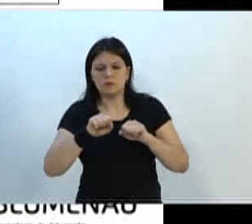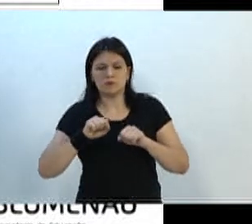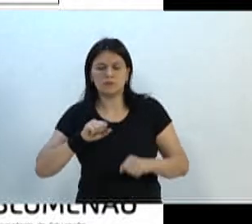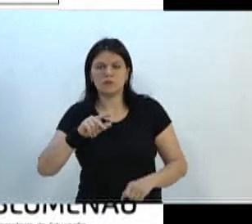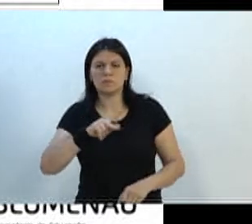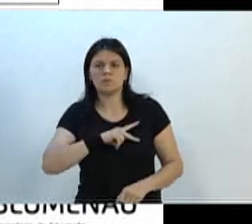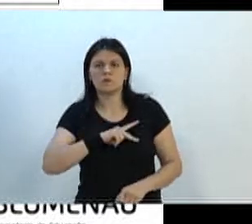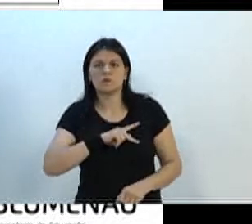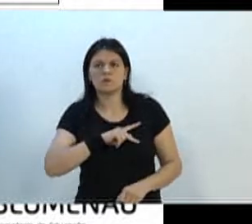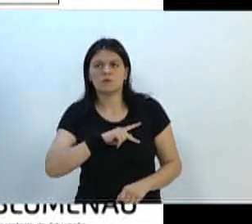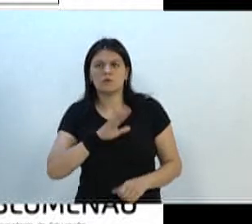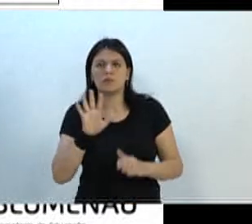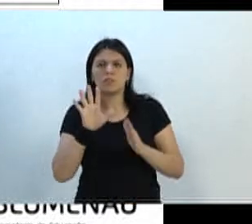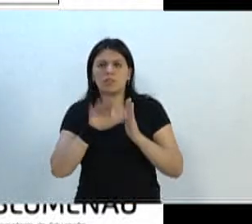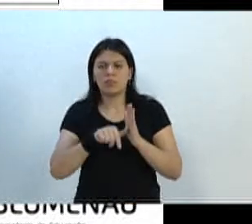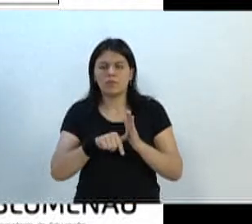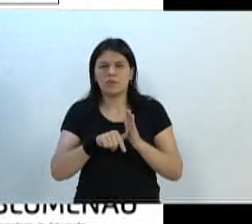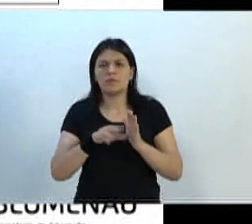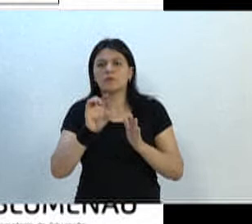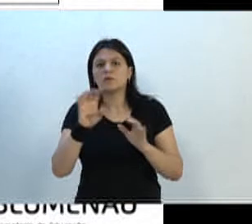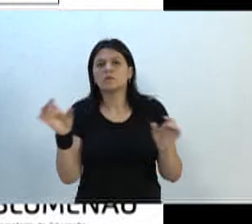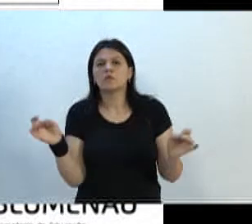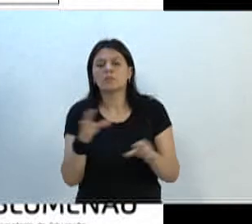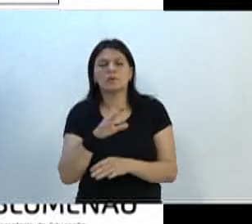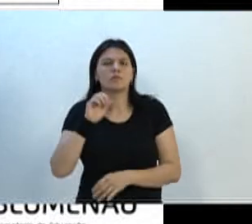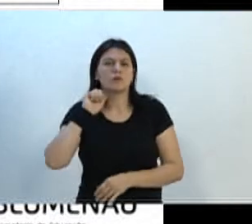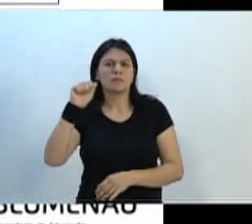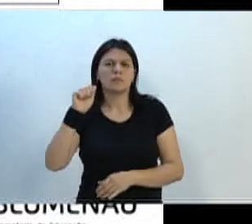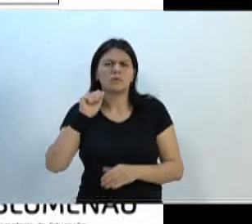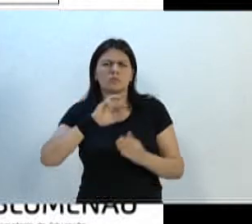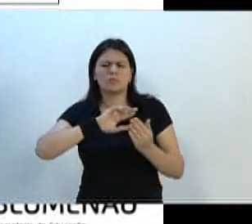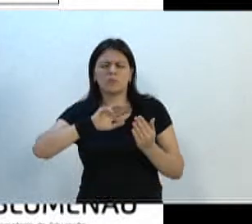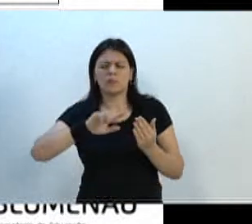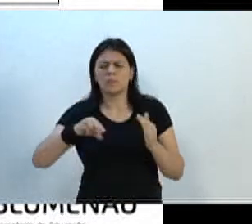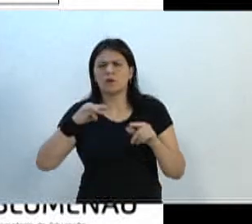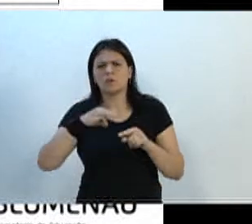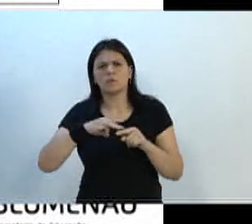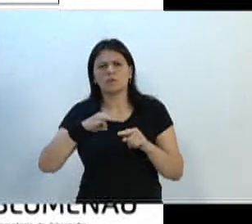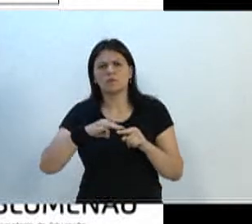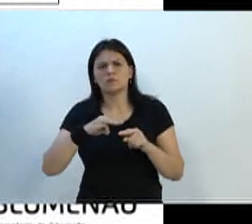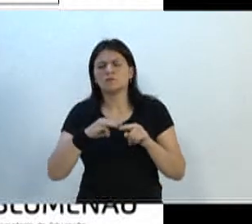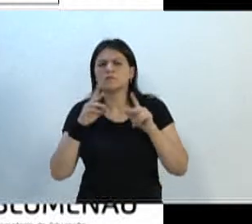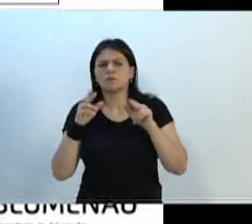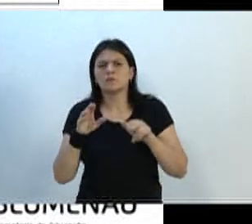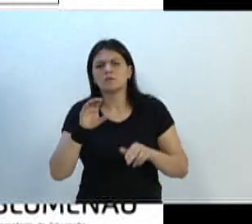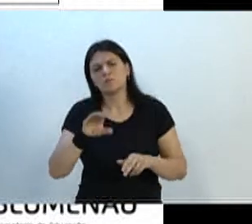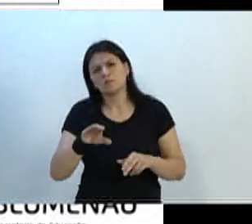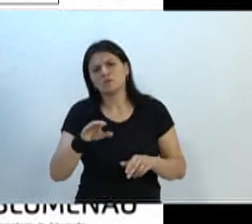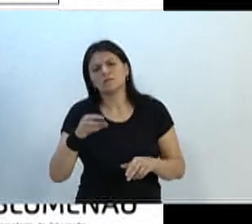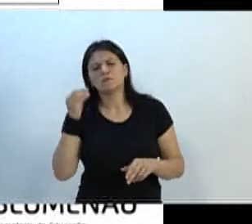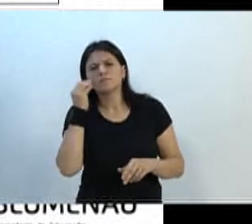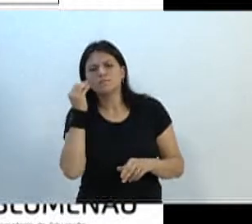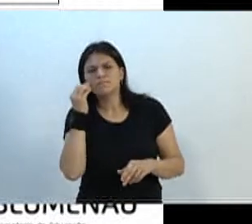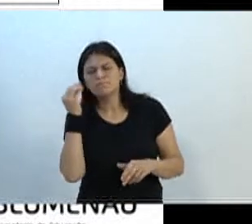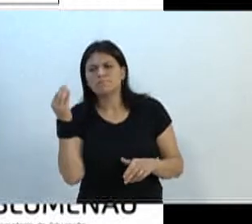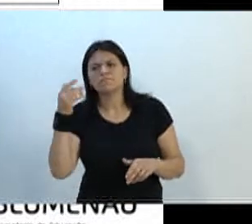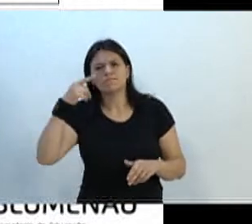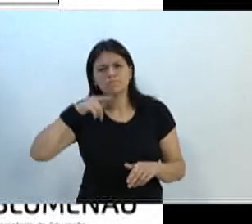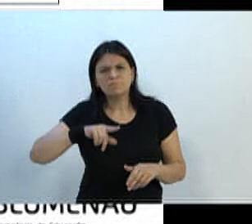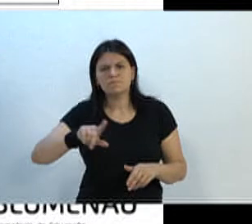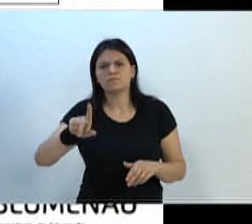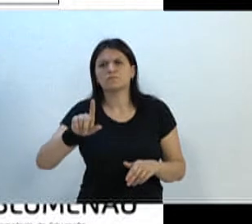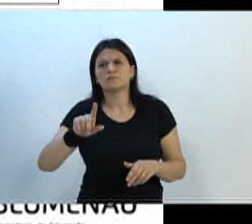e ela só foi concluída agora em abril Por razões diversas mesmo assim a gente vai correr o máximo para poder ver se consegue